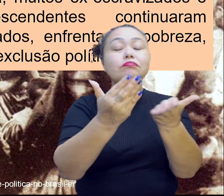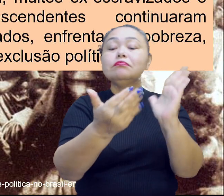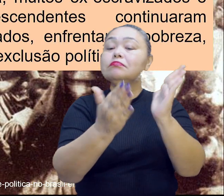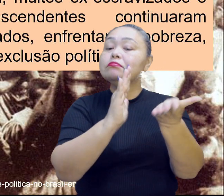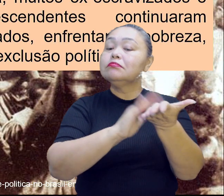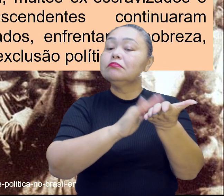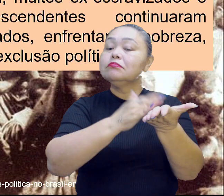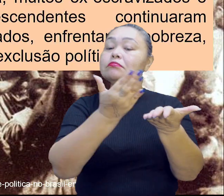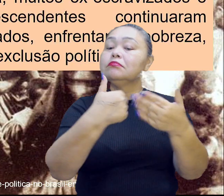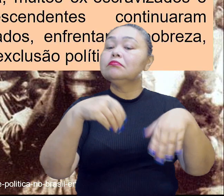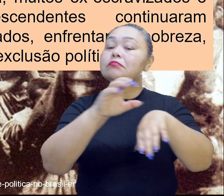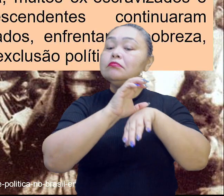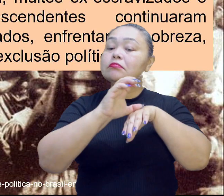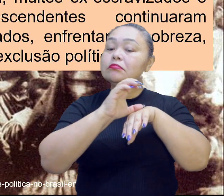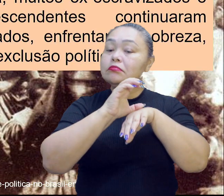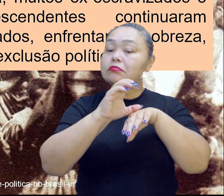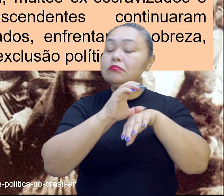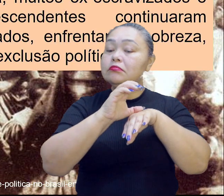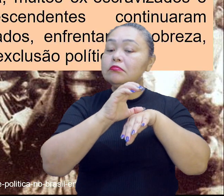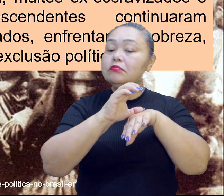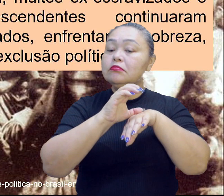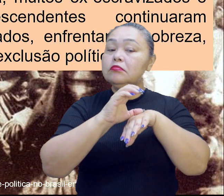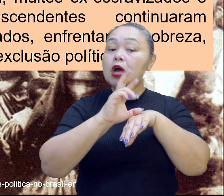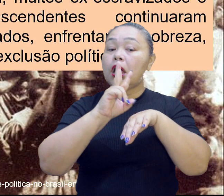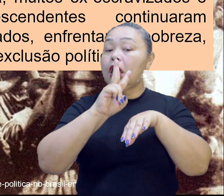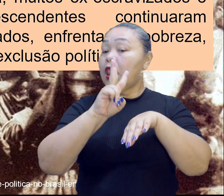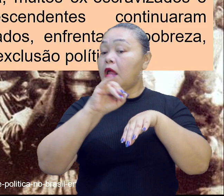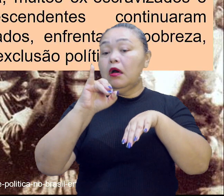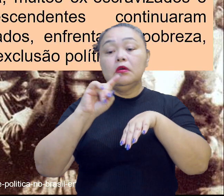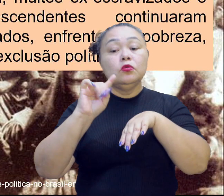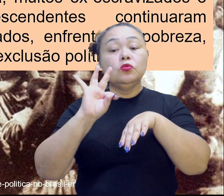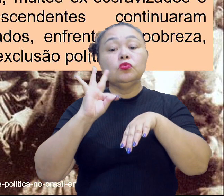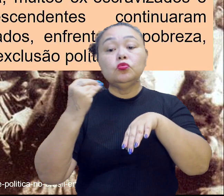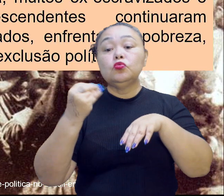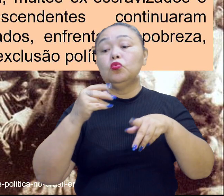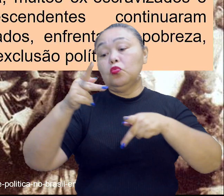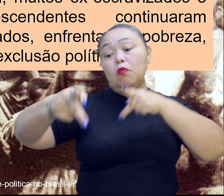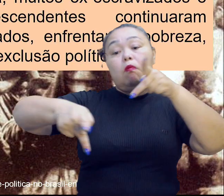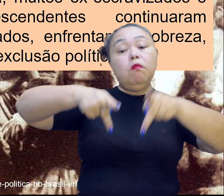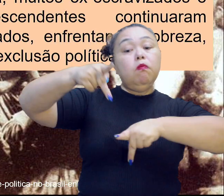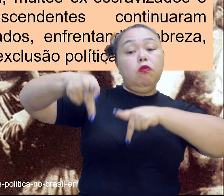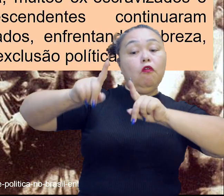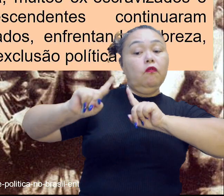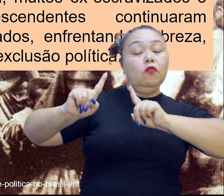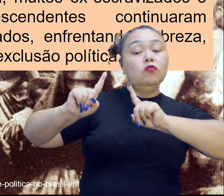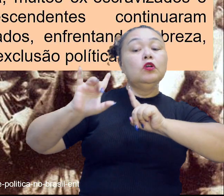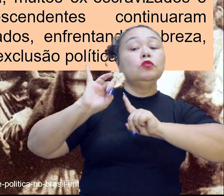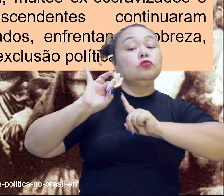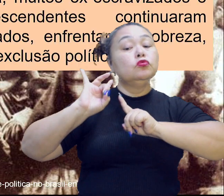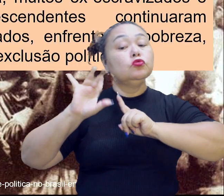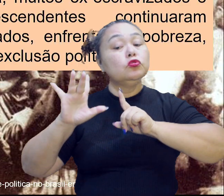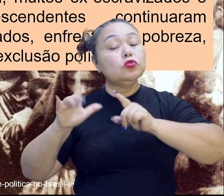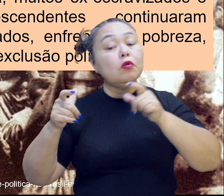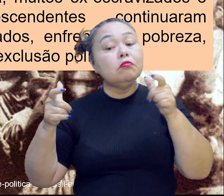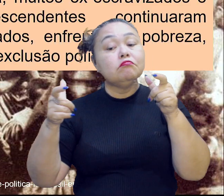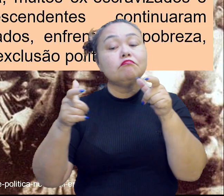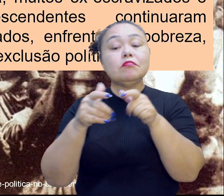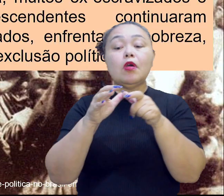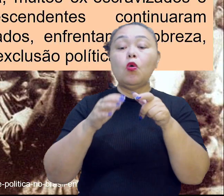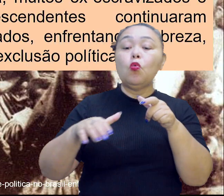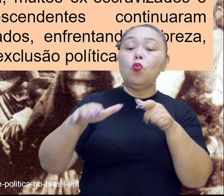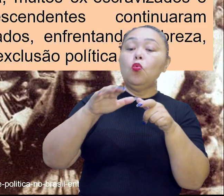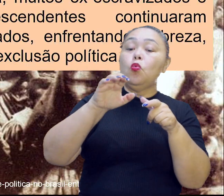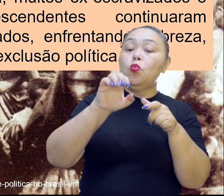leis. Só que essa Constituição, ela não vai atender o povo, ela vai atender somente a